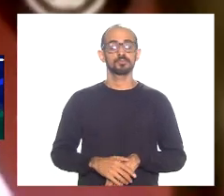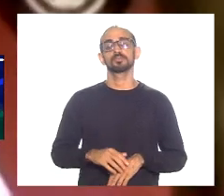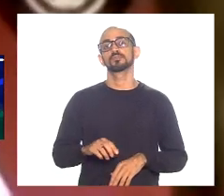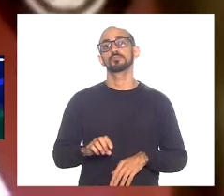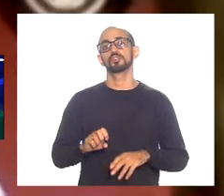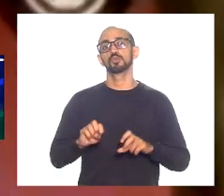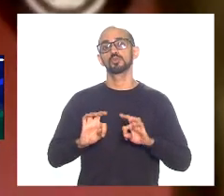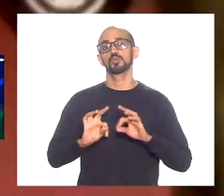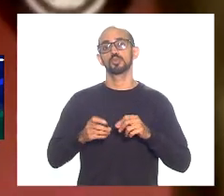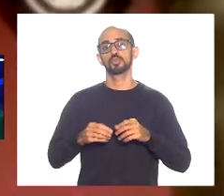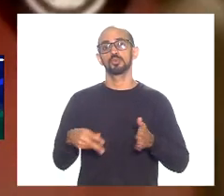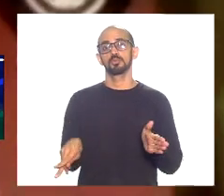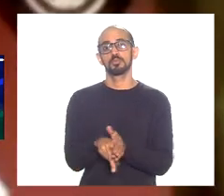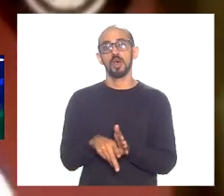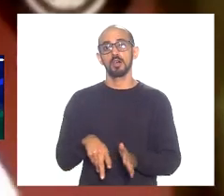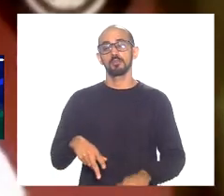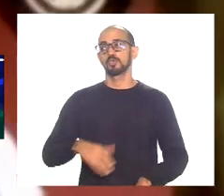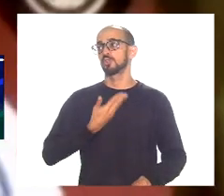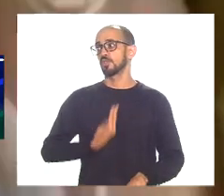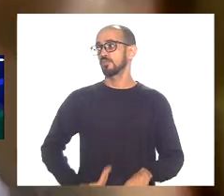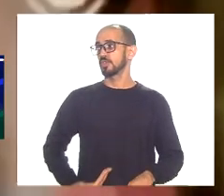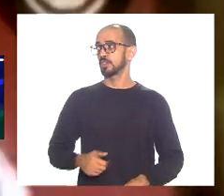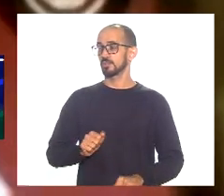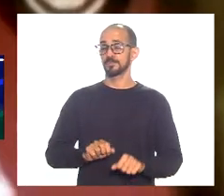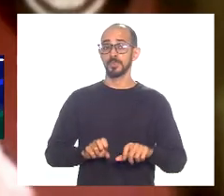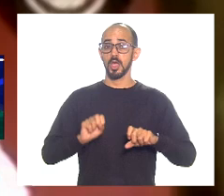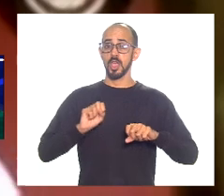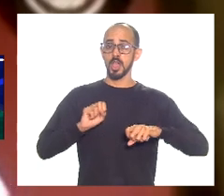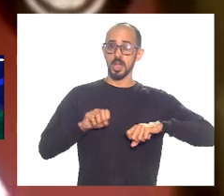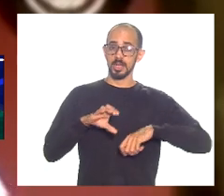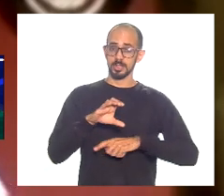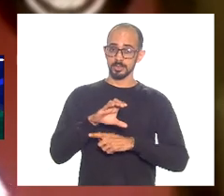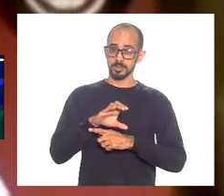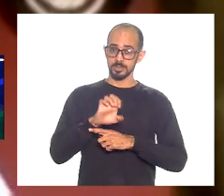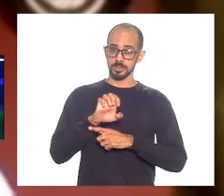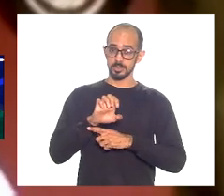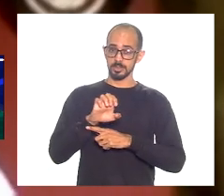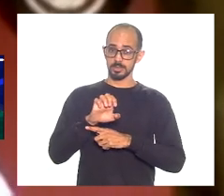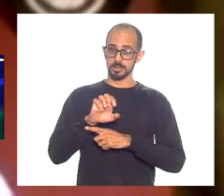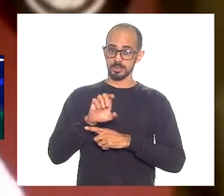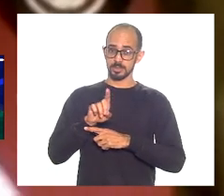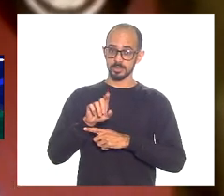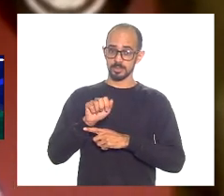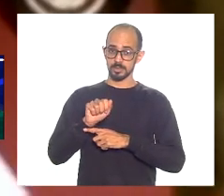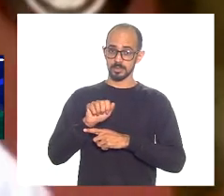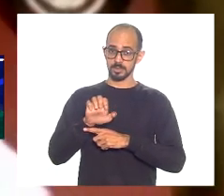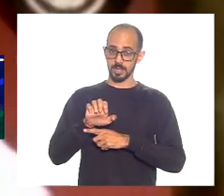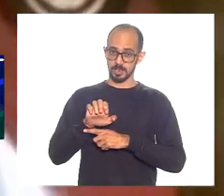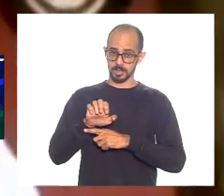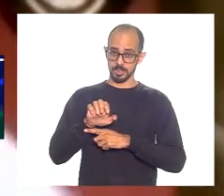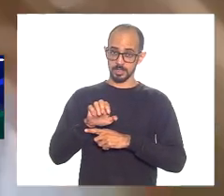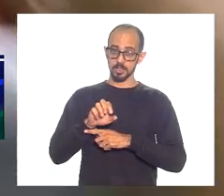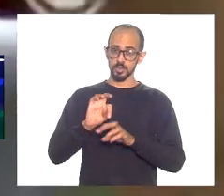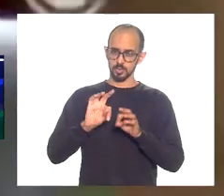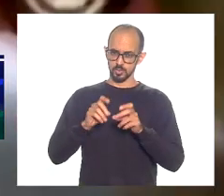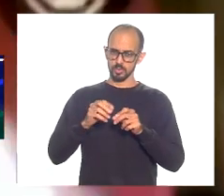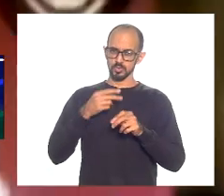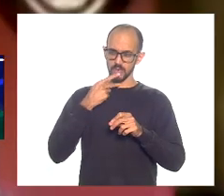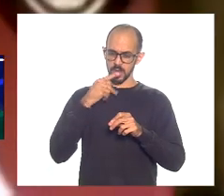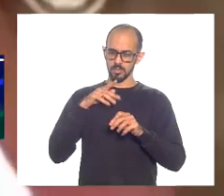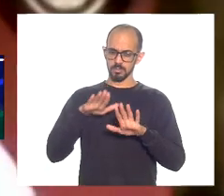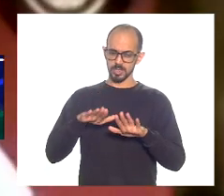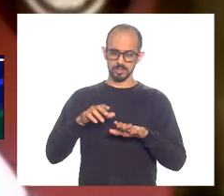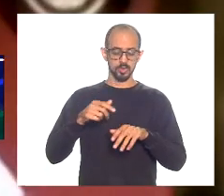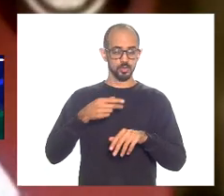iniciativa privada. A SEDAI, as pessoas falam da SEDAI. Eu também não quero dizer que a SEDAI é